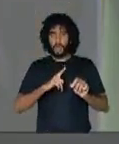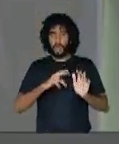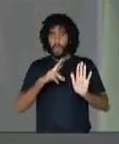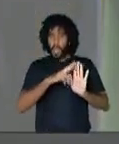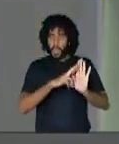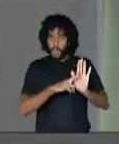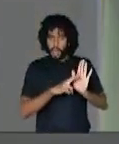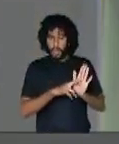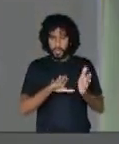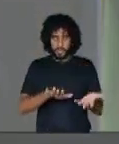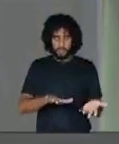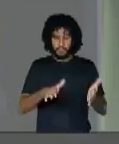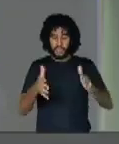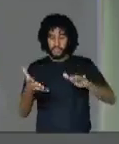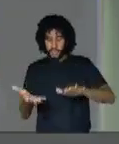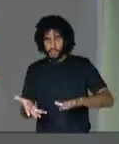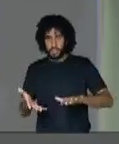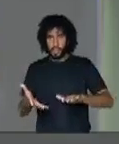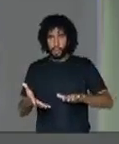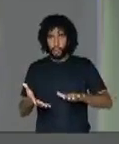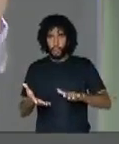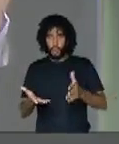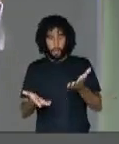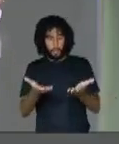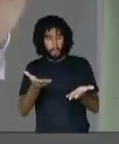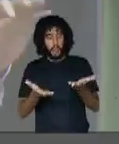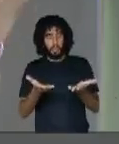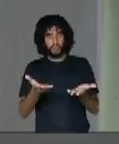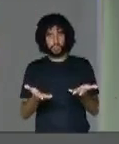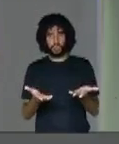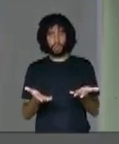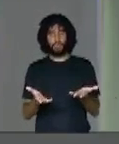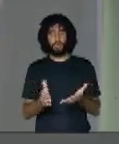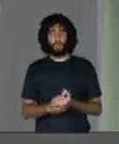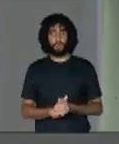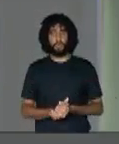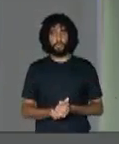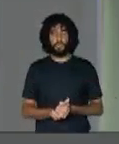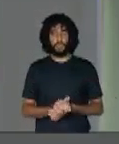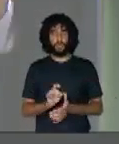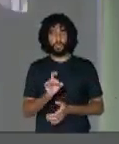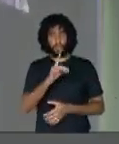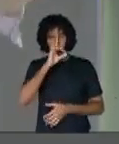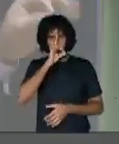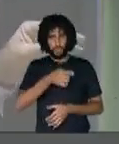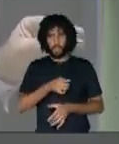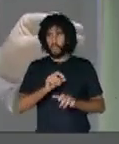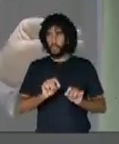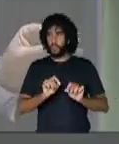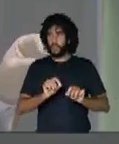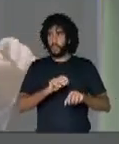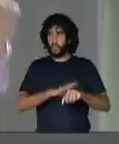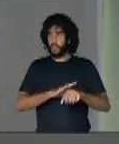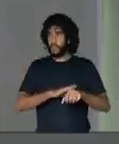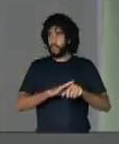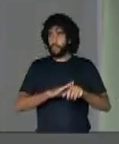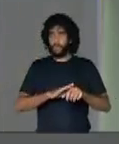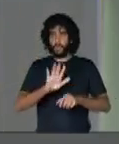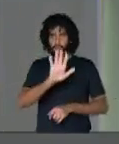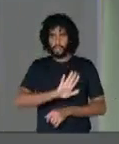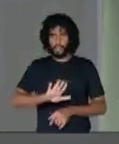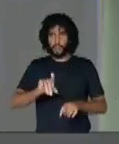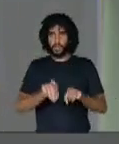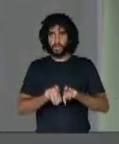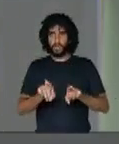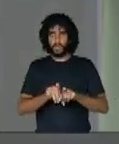onde houvesse proporcionalidade. Não é possível imaginar que se pode impor, seja no regime geral, seja